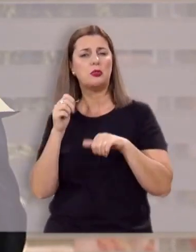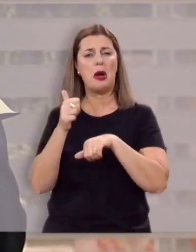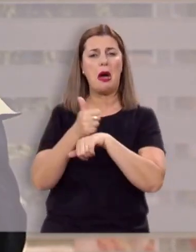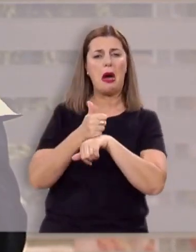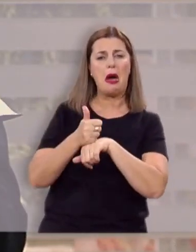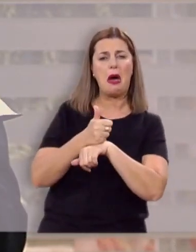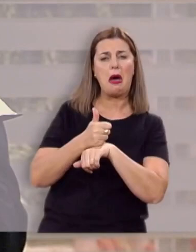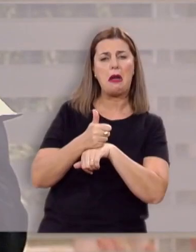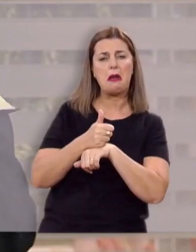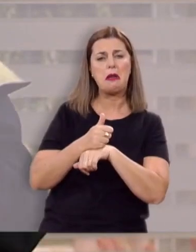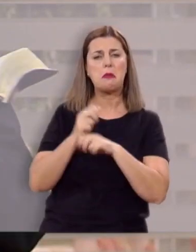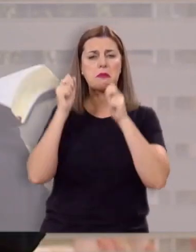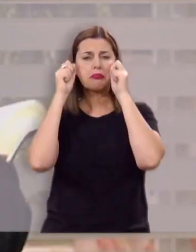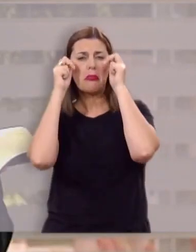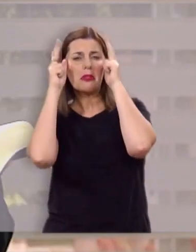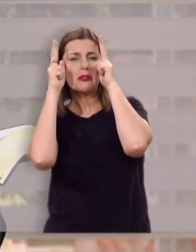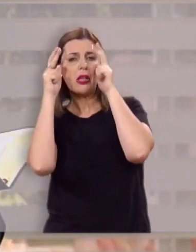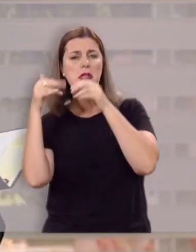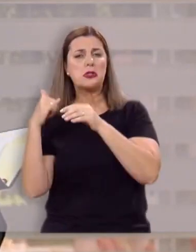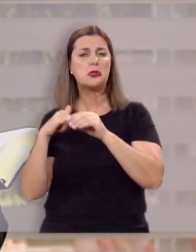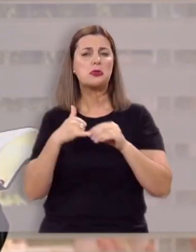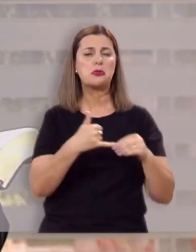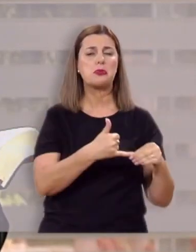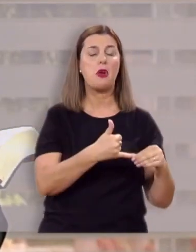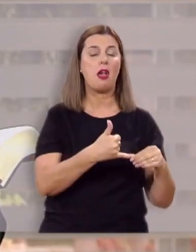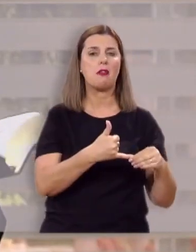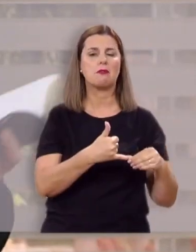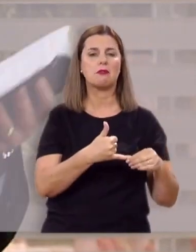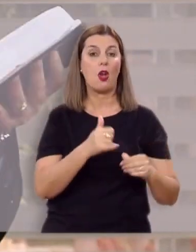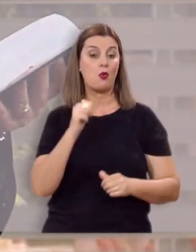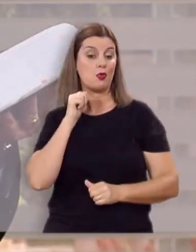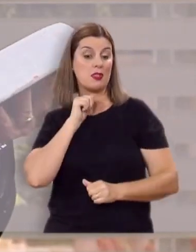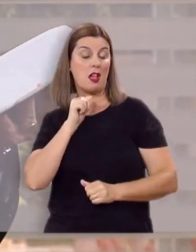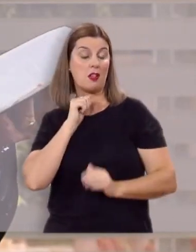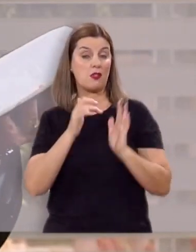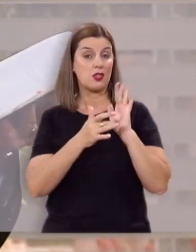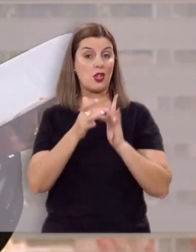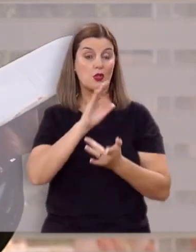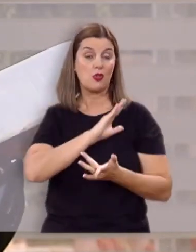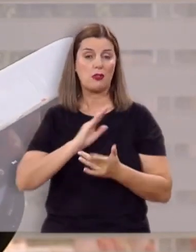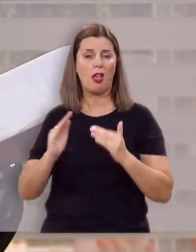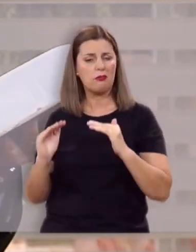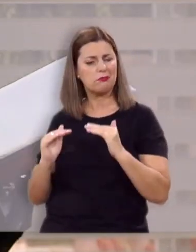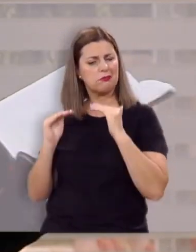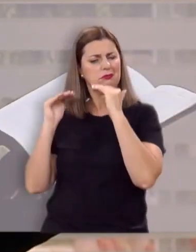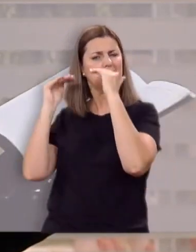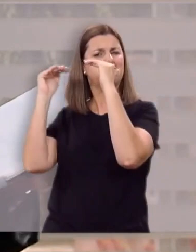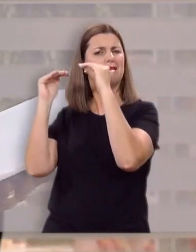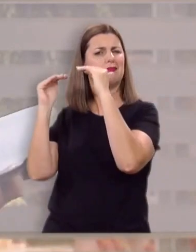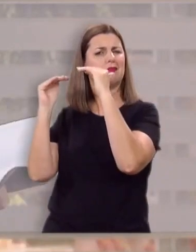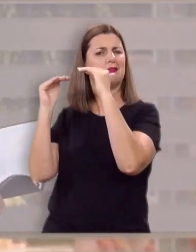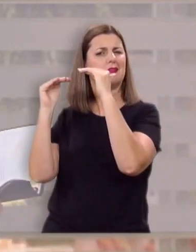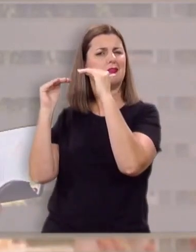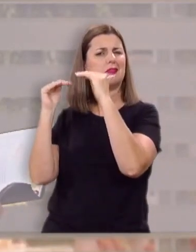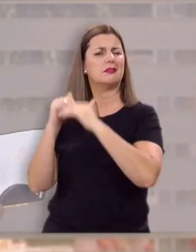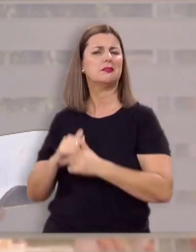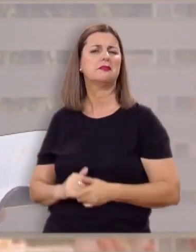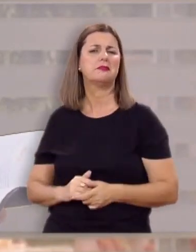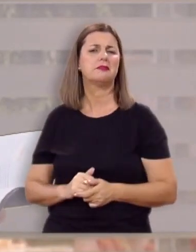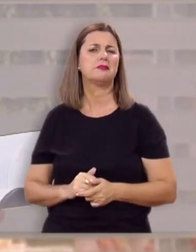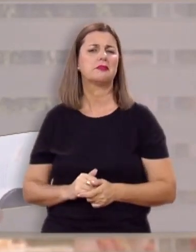Arão, do que Josué. O sacrifício que Cristo fez é superior ao sacrifício